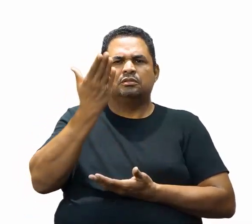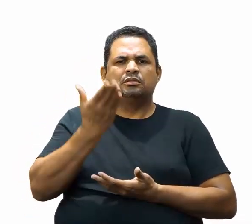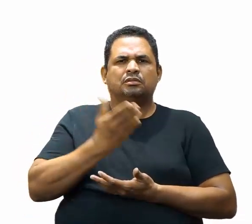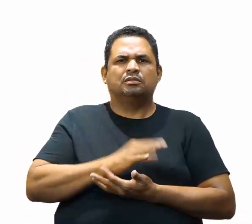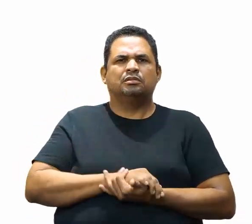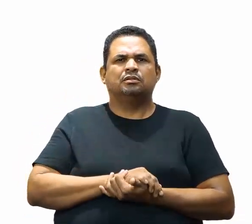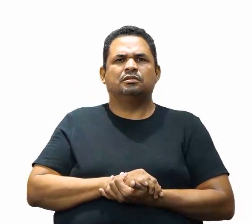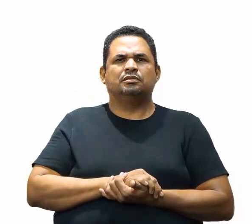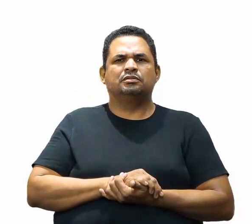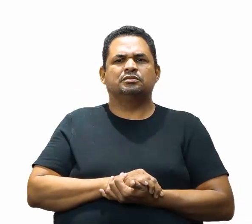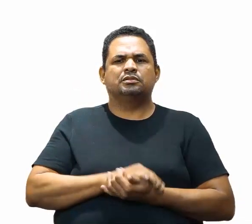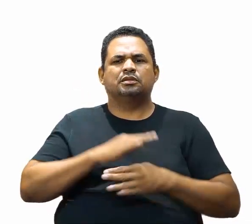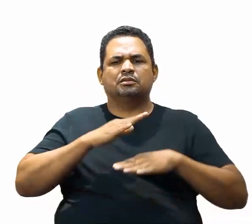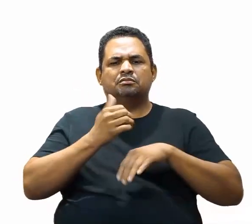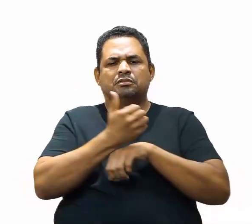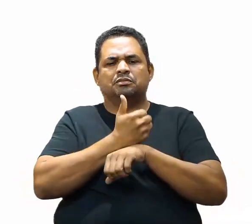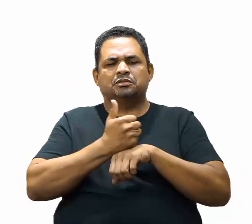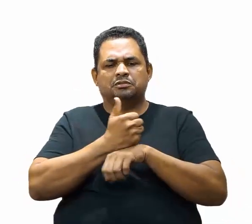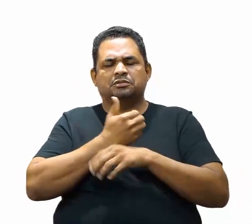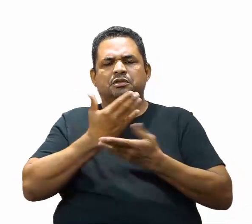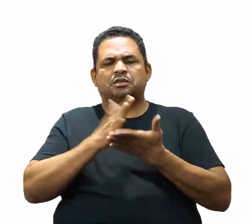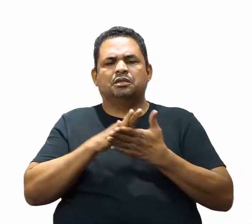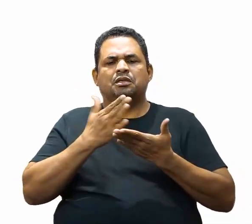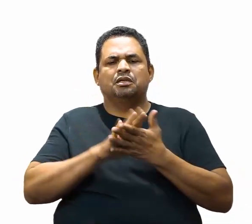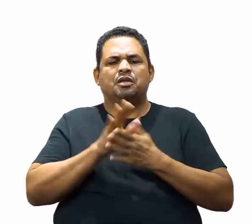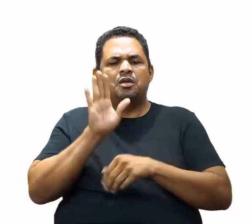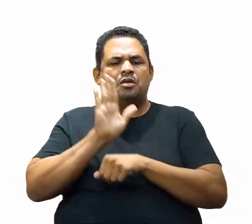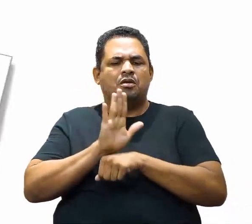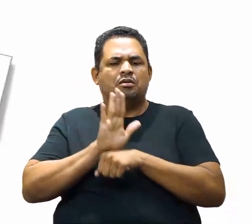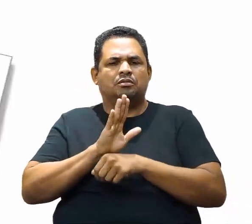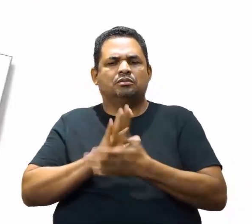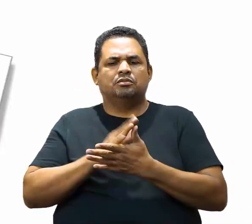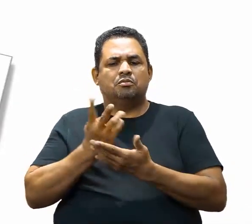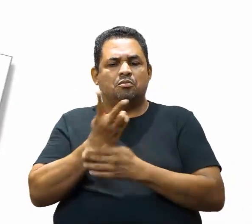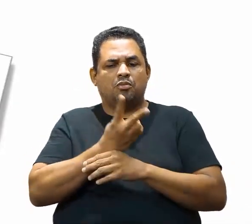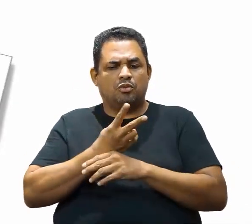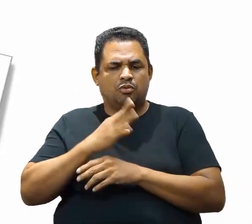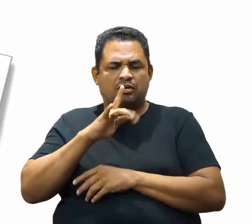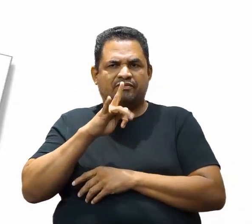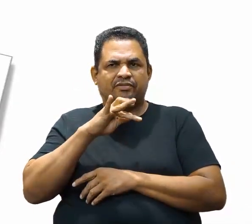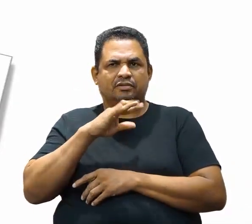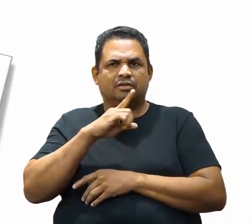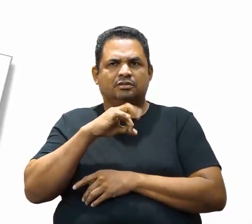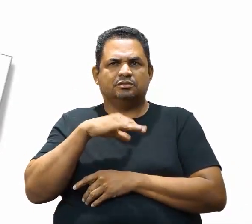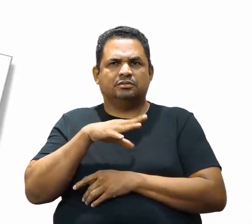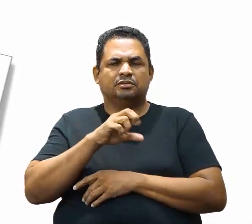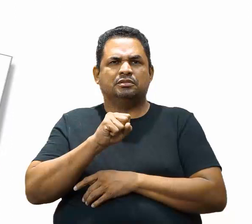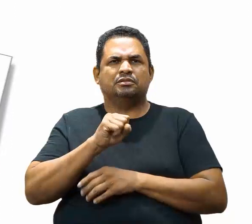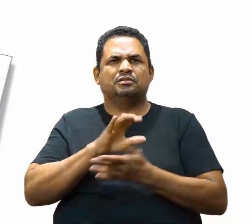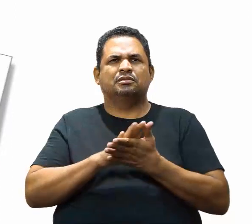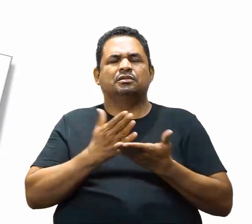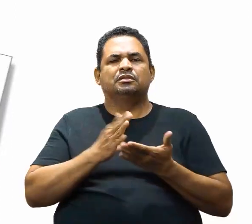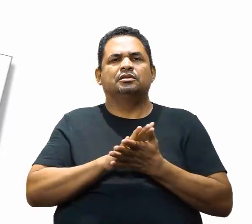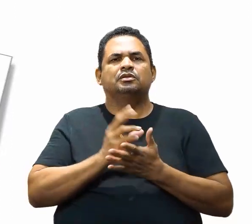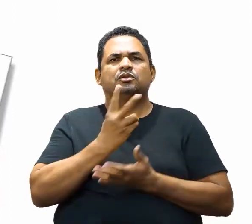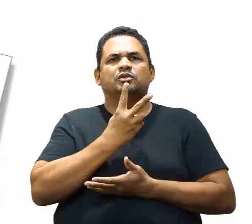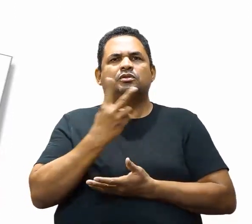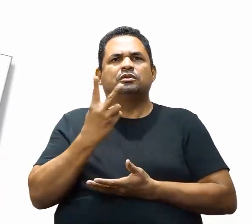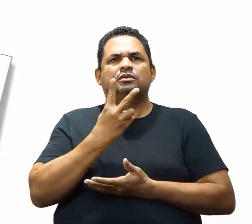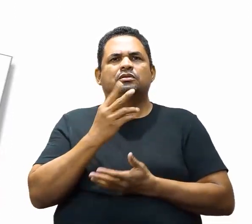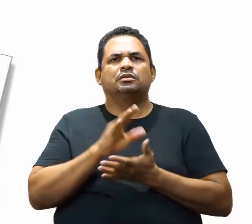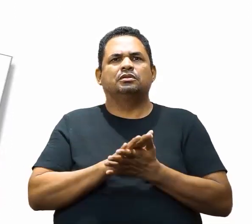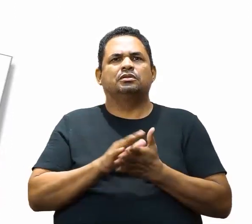aquela profissão lá do filme que caça fantasmas. E outra duplinha são os primitivos